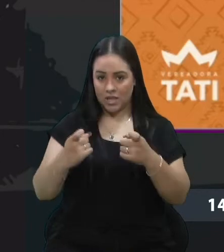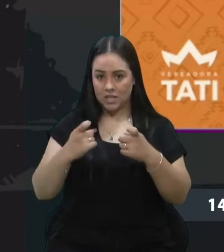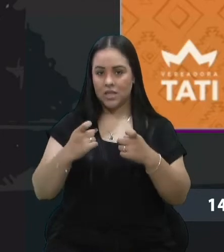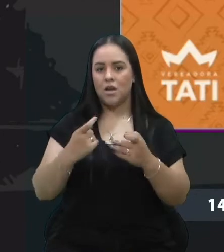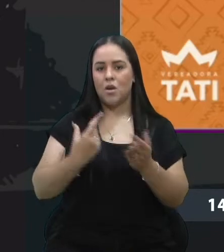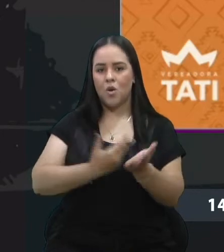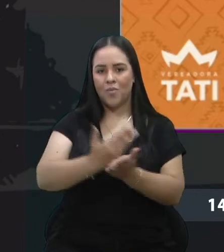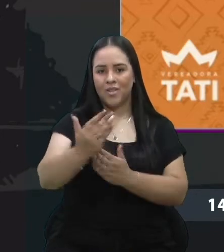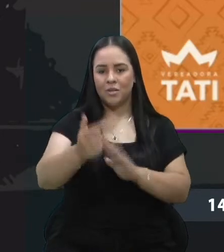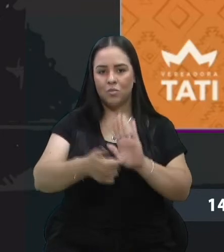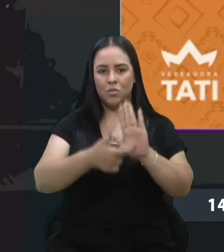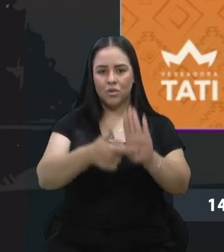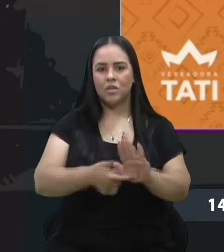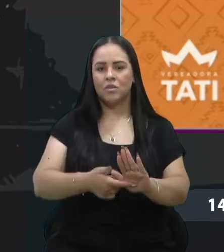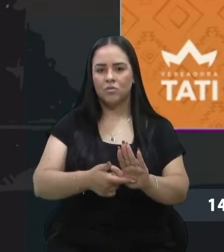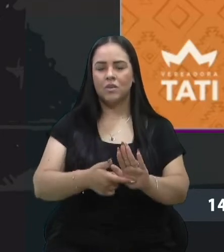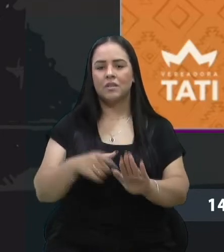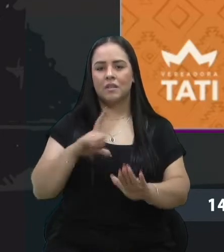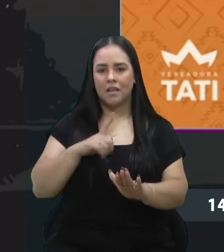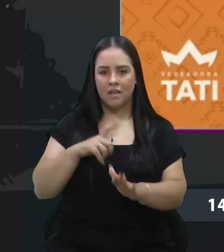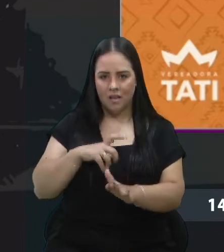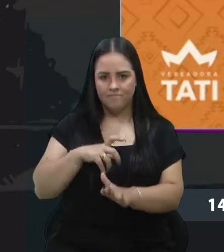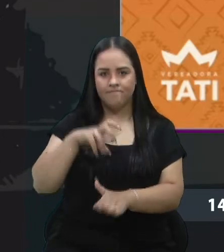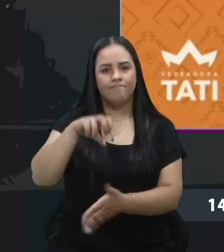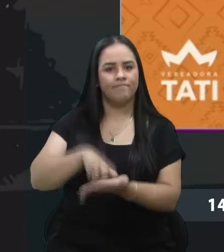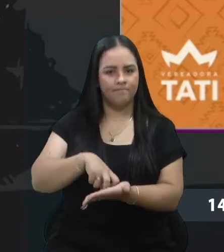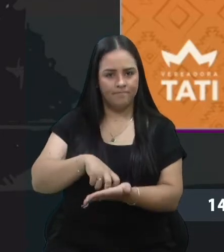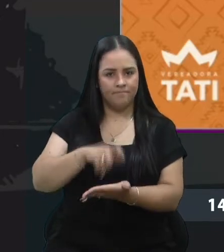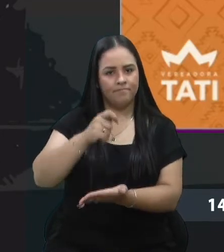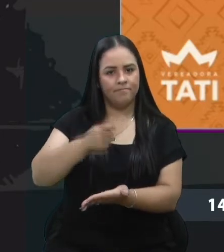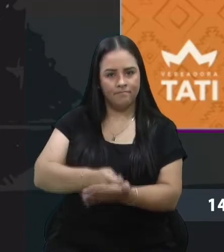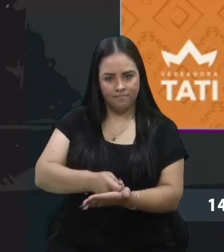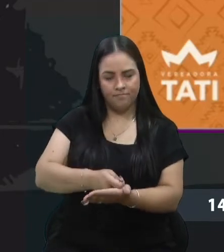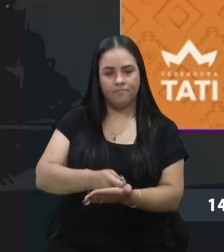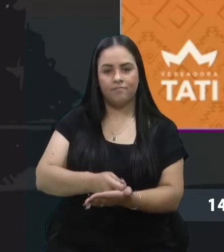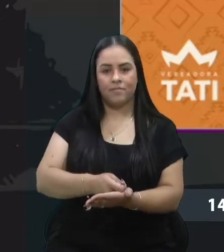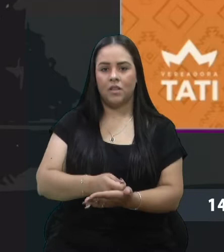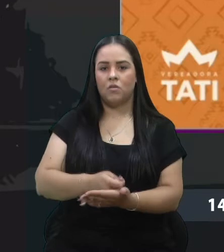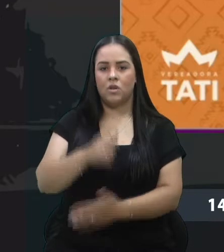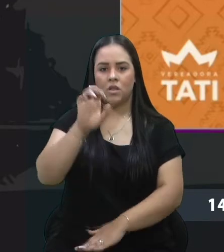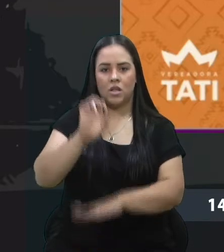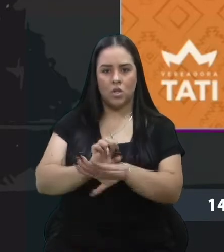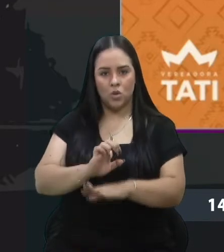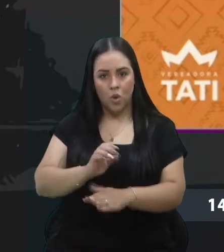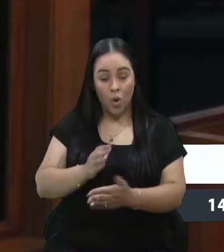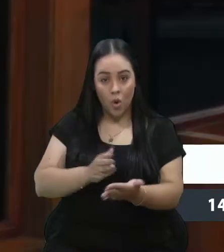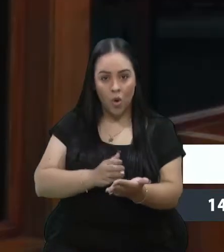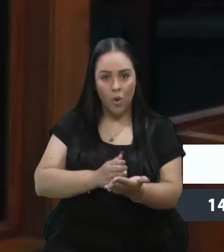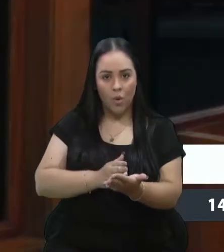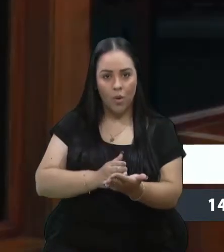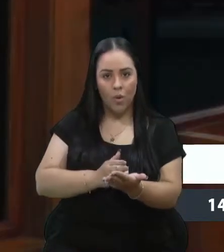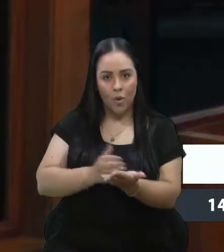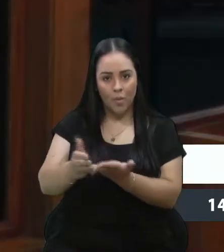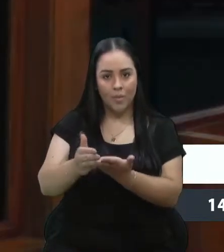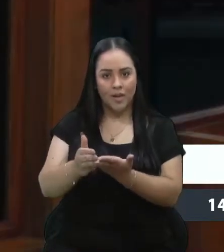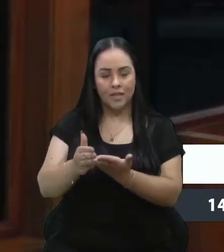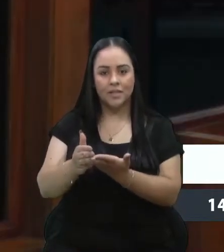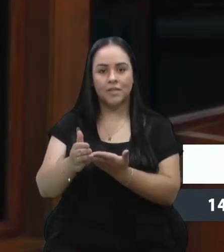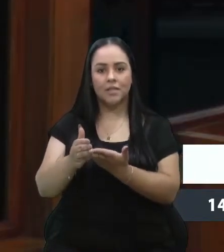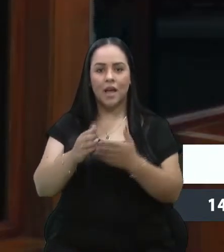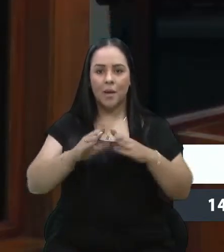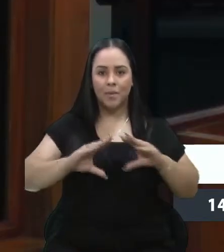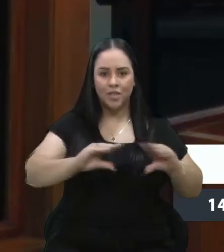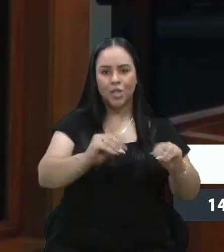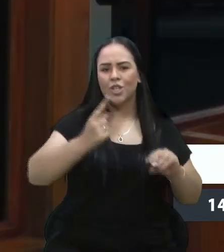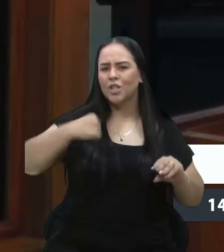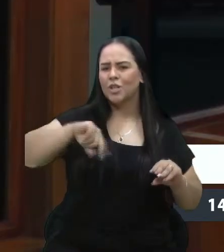como algo punível, e o Estado passa, sim, a meter a colher. Antigamente, a gente ouvia um